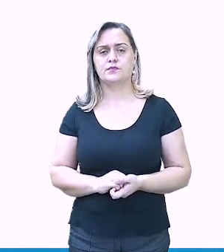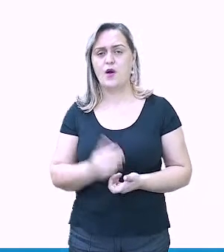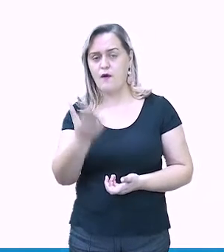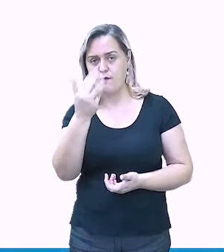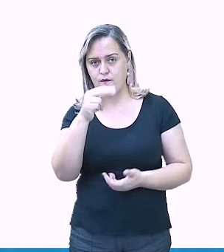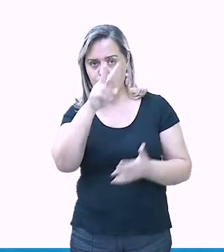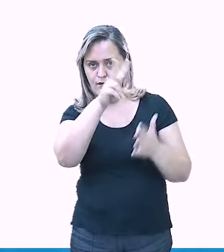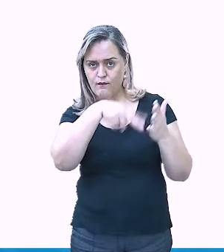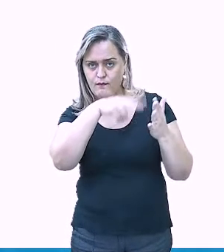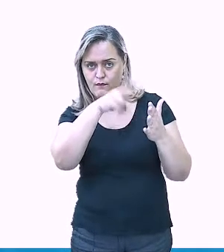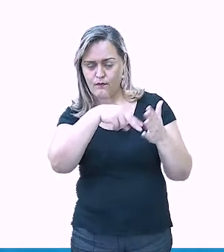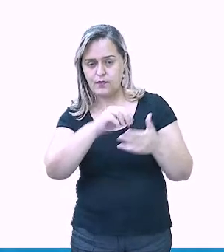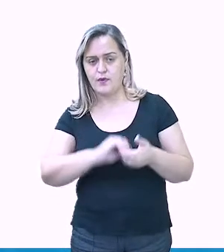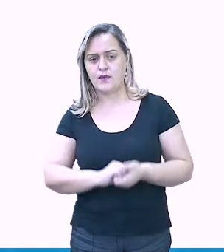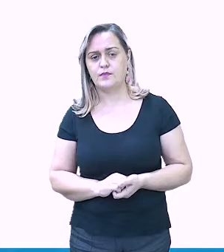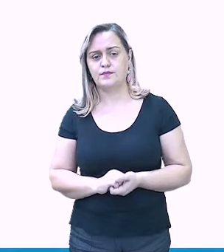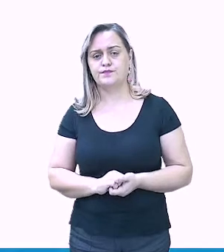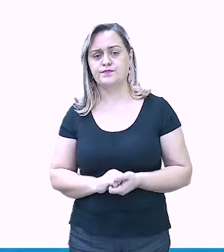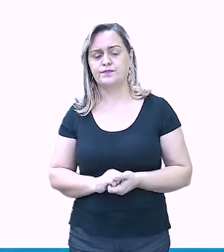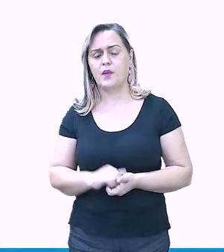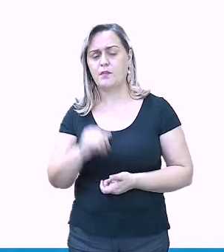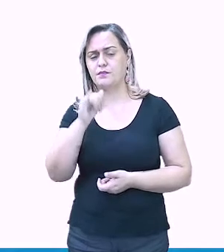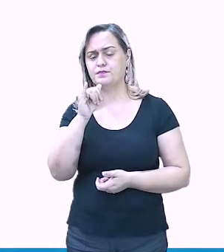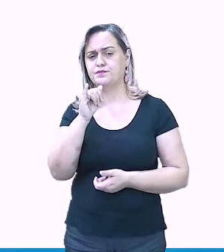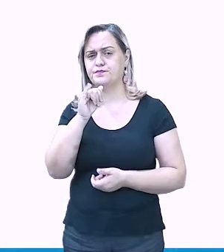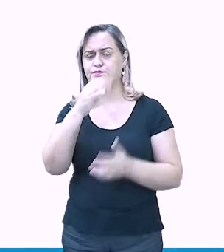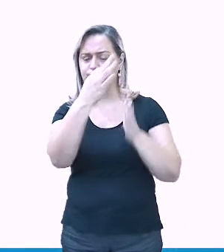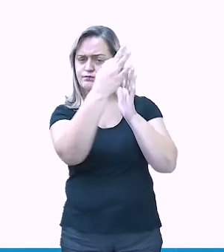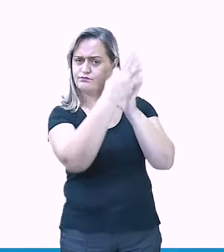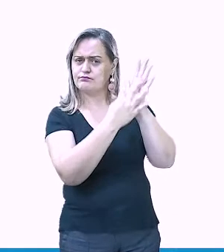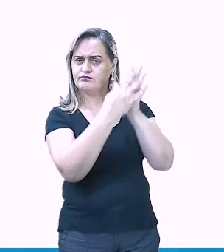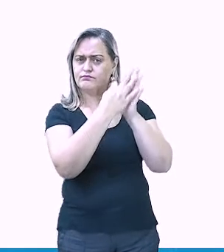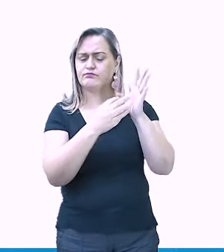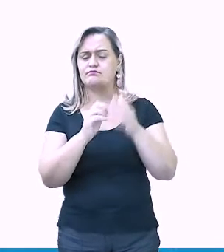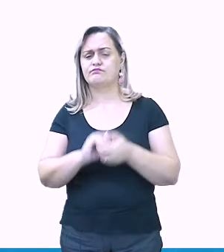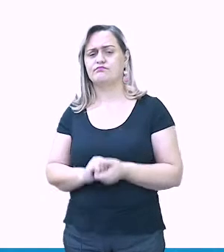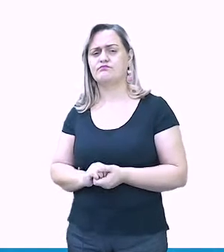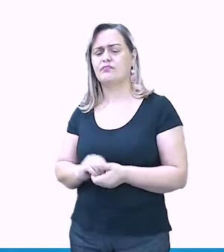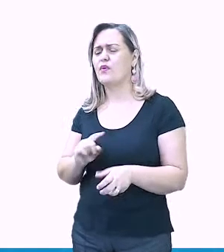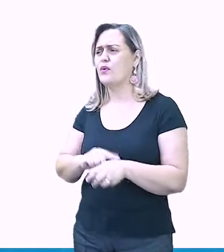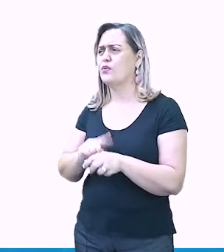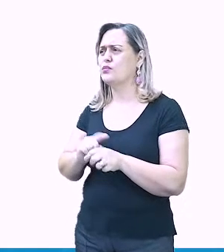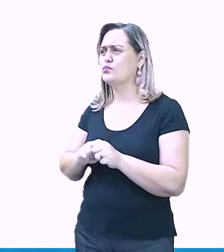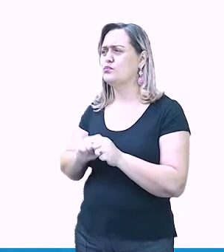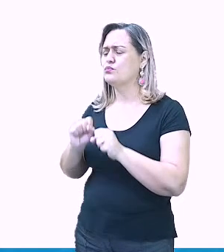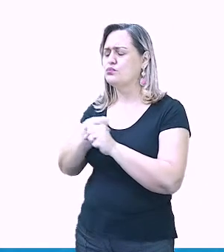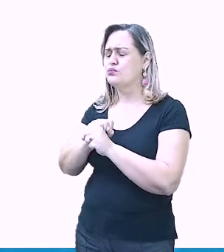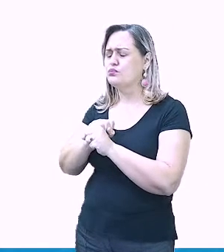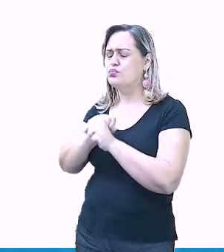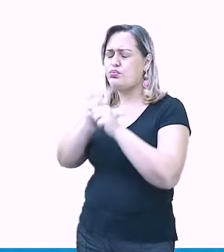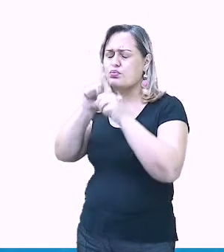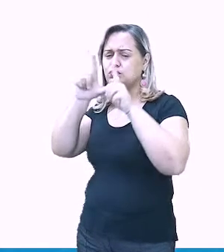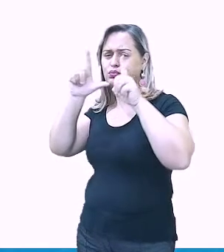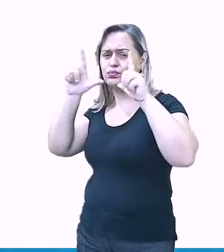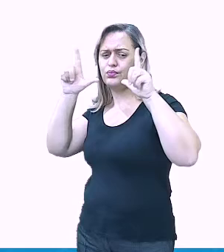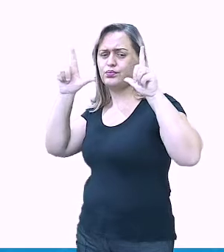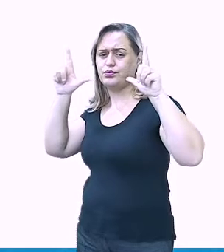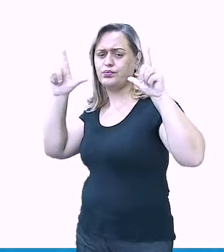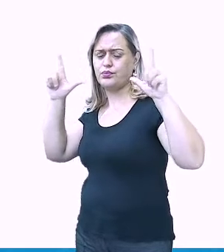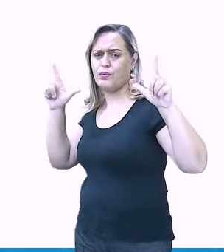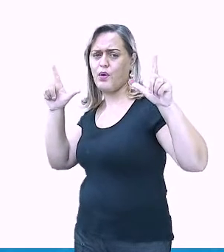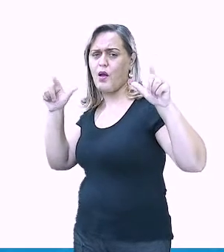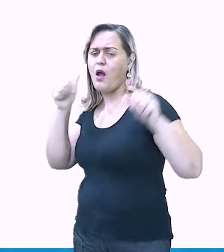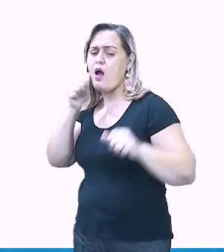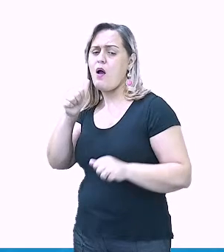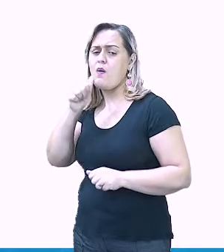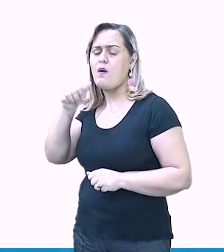leitura? Ao sucumbir dos singelos traços matinais, a Aurélia percebeu